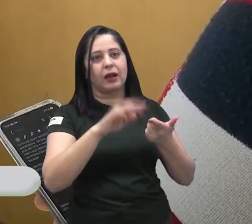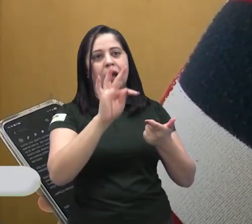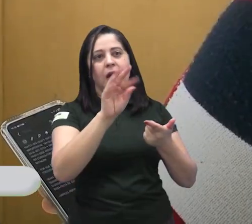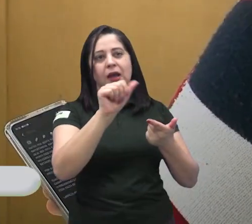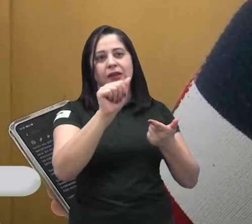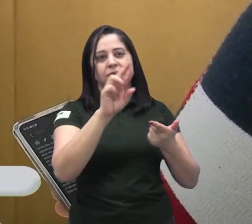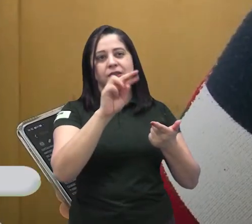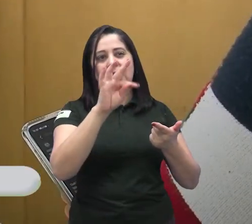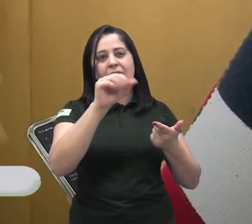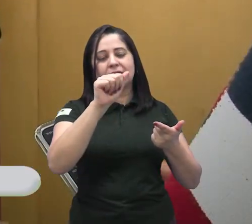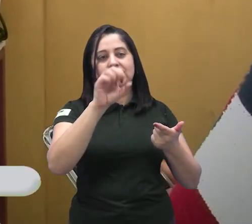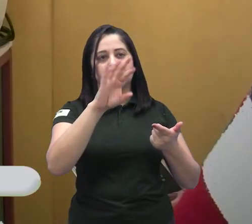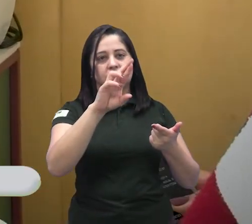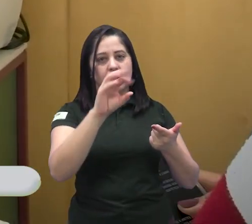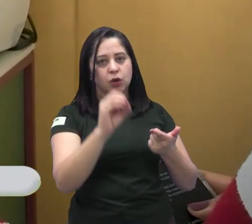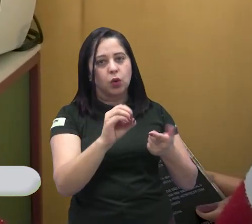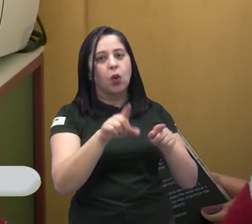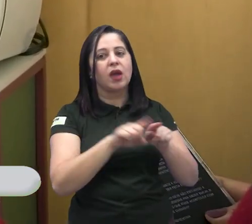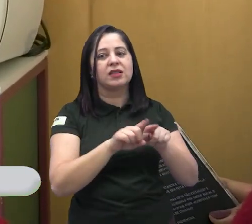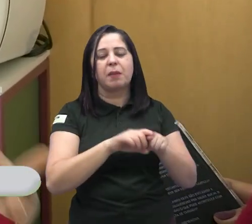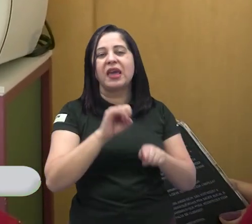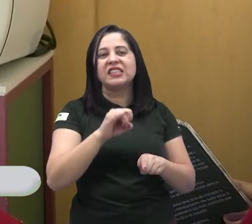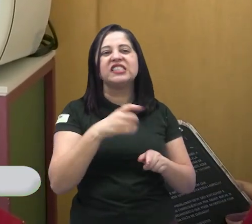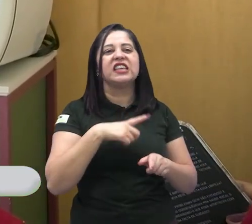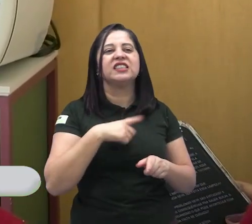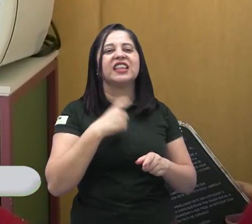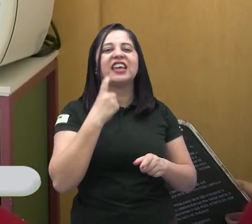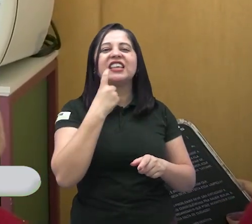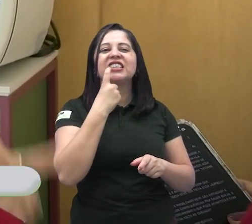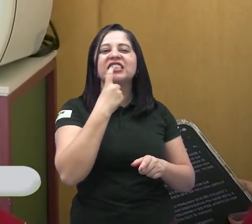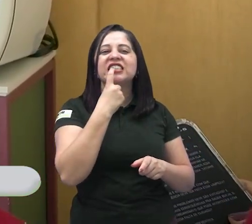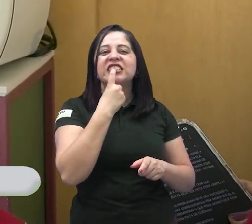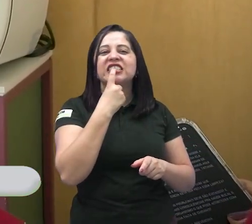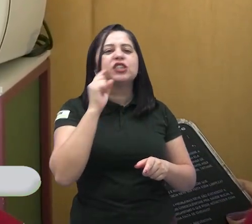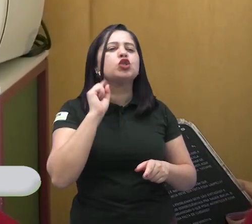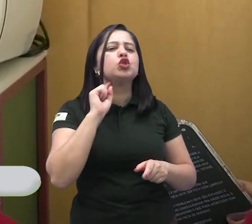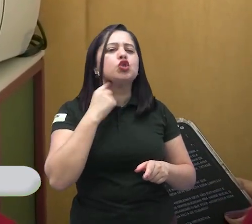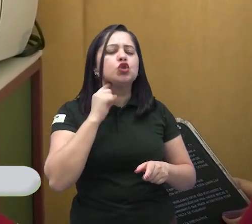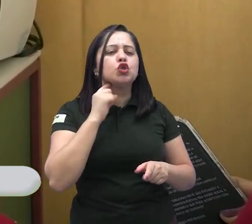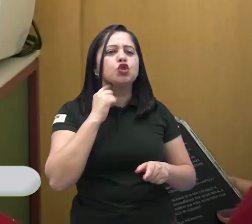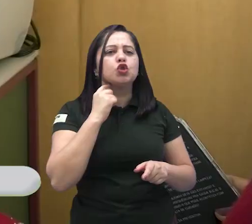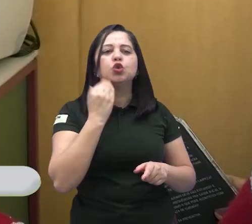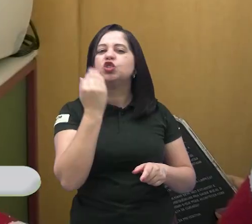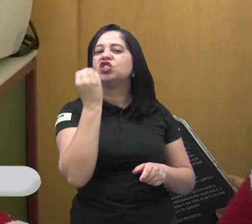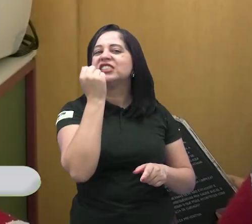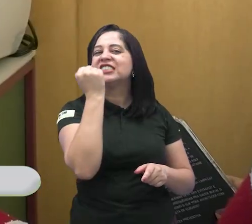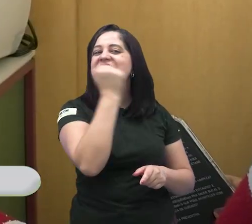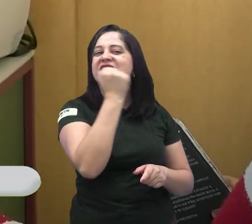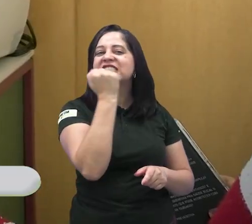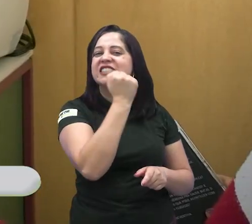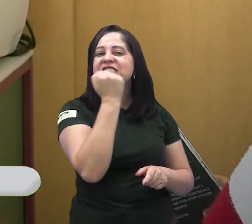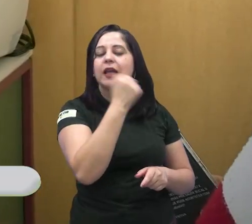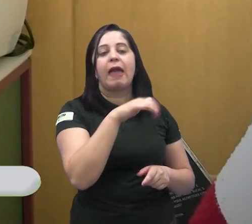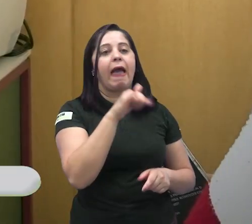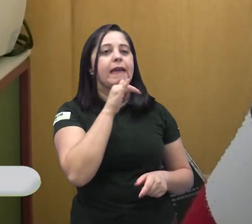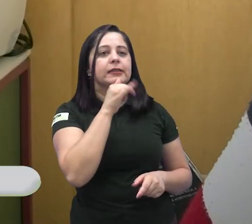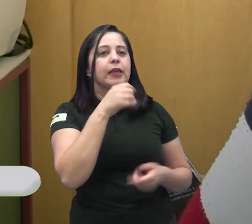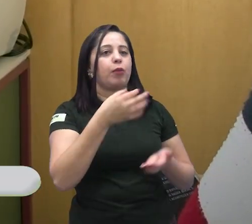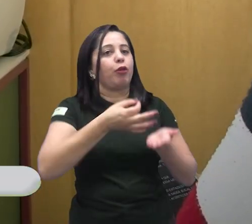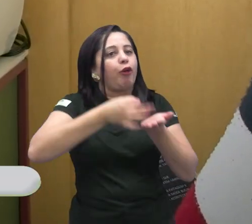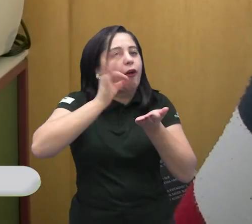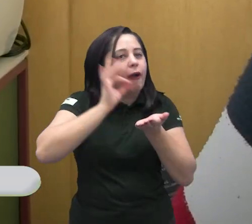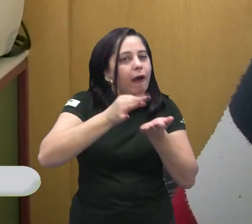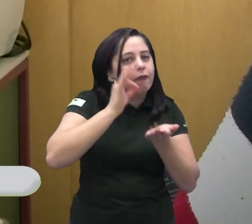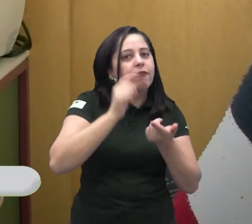um polimento, onde manchinhas superficiais são removidas. Alguns alimentos que a gente ingere no dia a dia, como café, vinho,